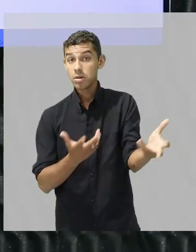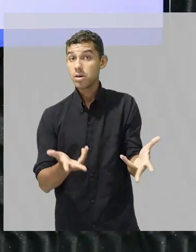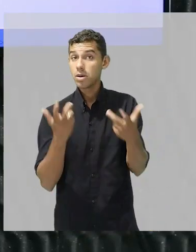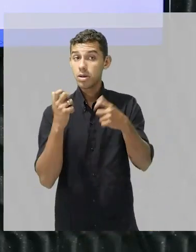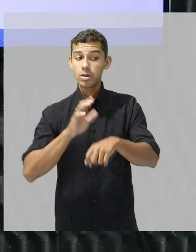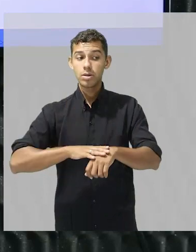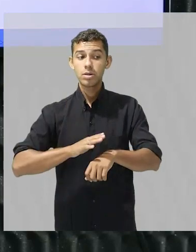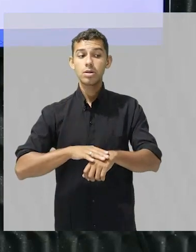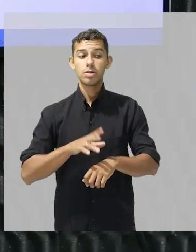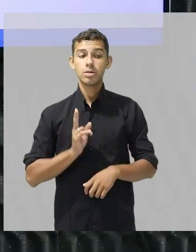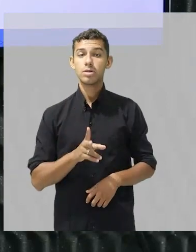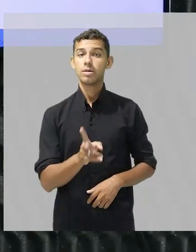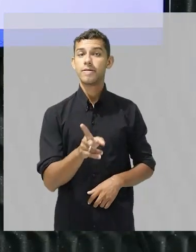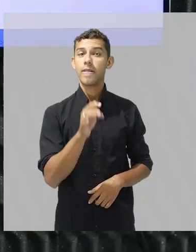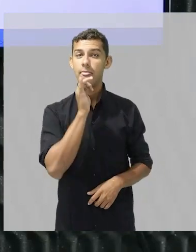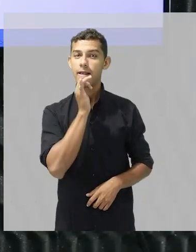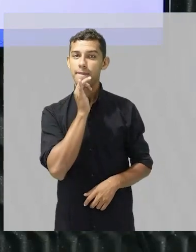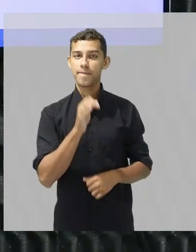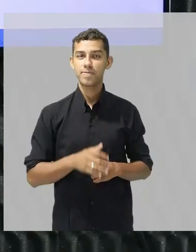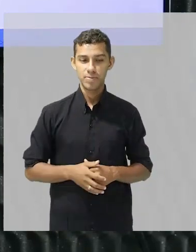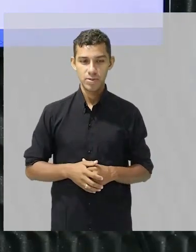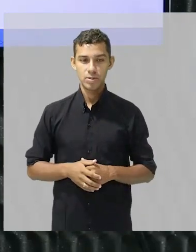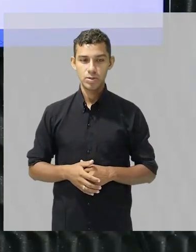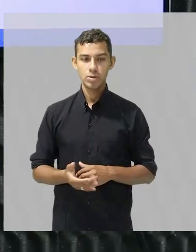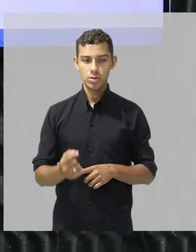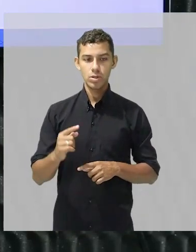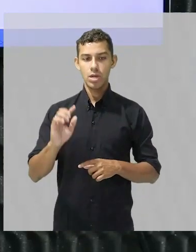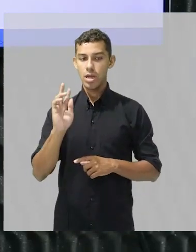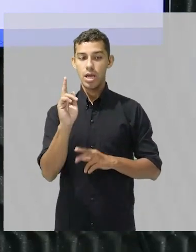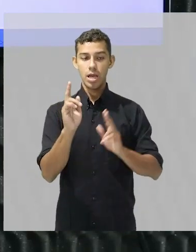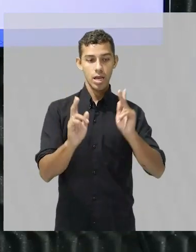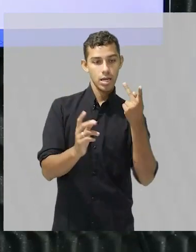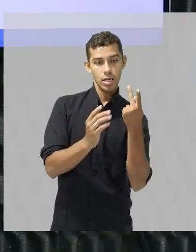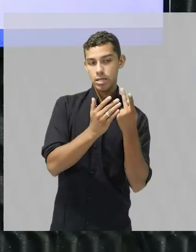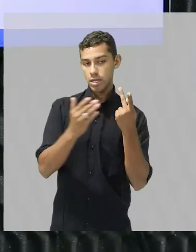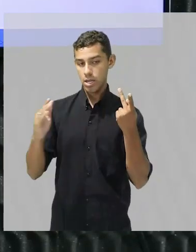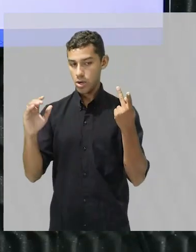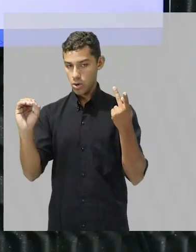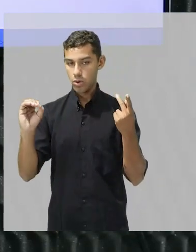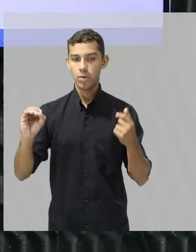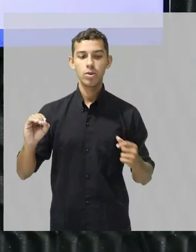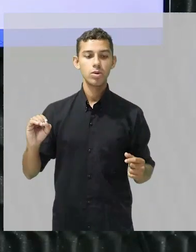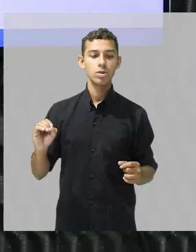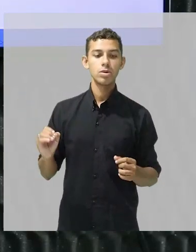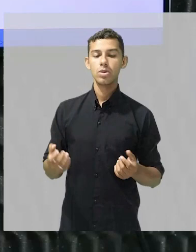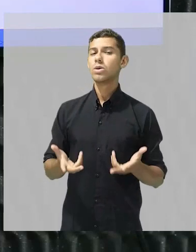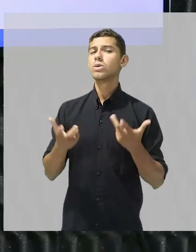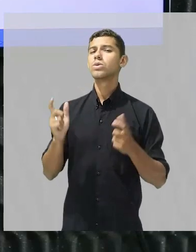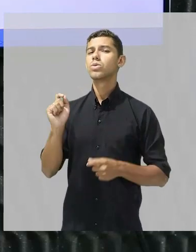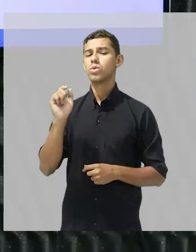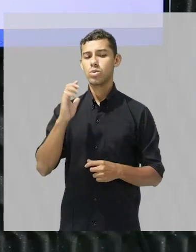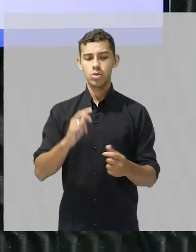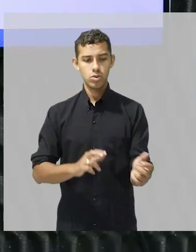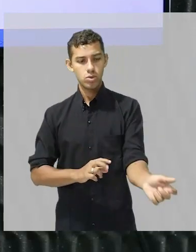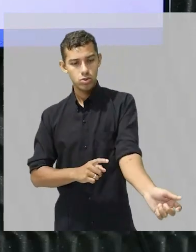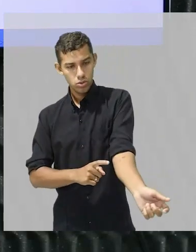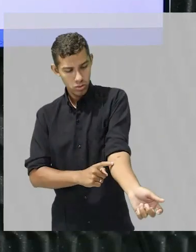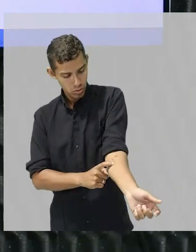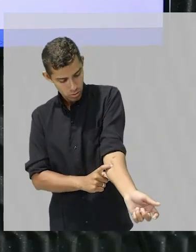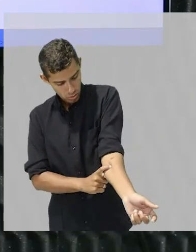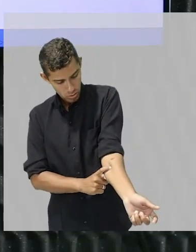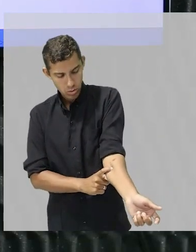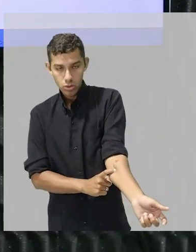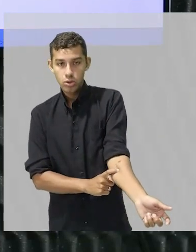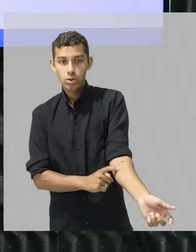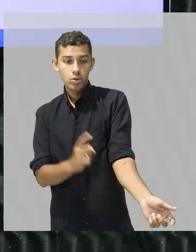do vaso sanguíneo permanecia vazio após esse processo, de H até O. Então, o que ele fez? Nesse ponto H, ele